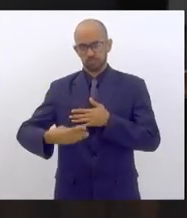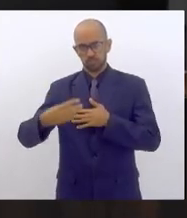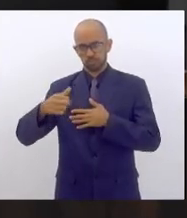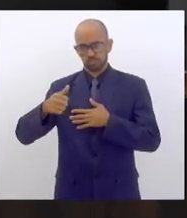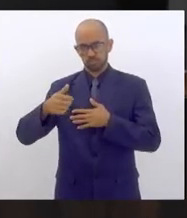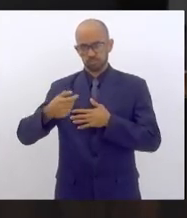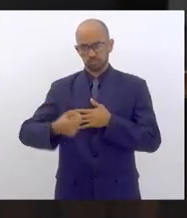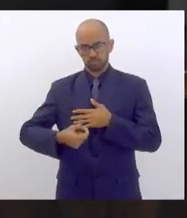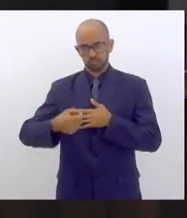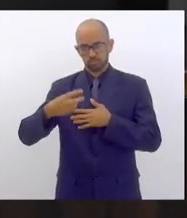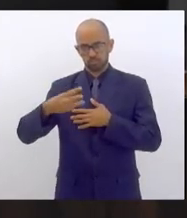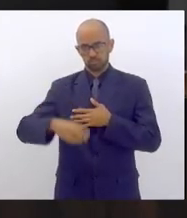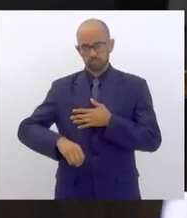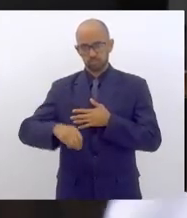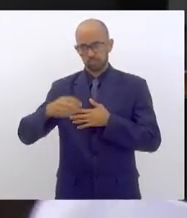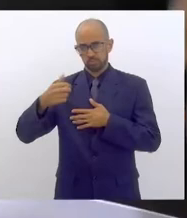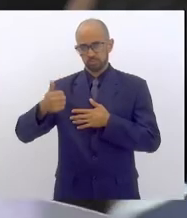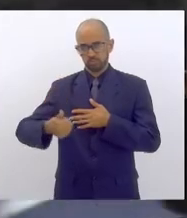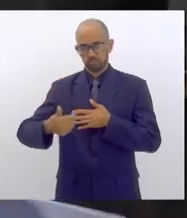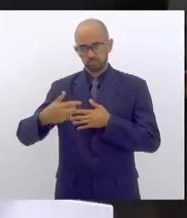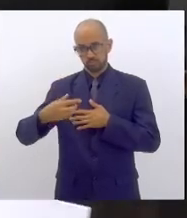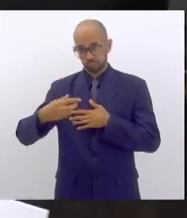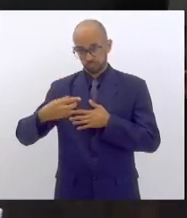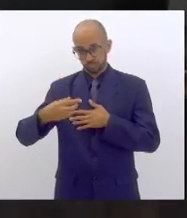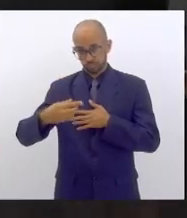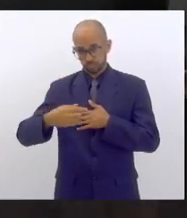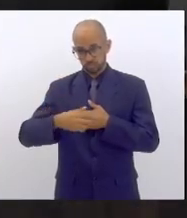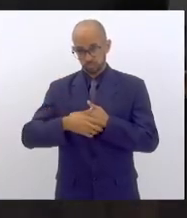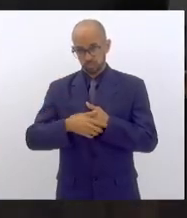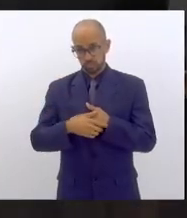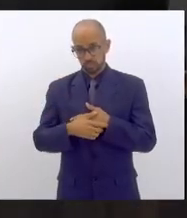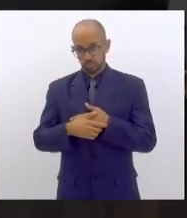vigésimo, trigésimo, trigésimo primeiro da pauta.